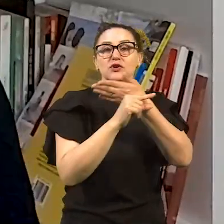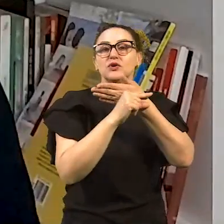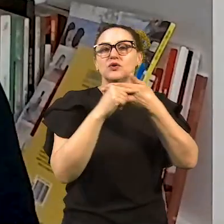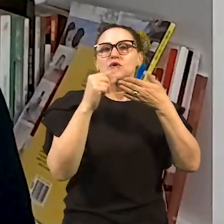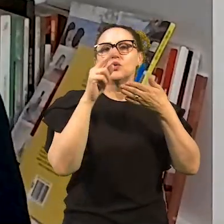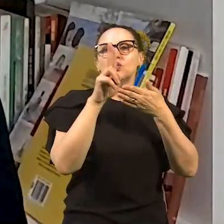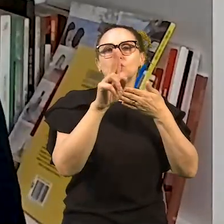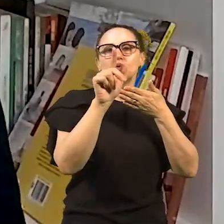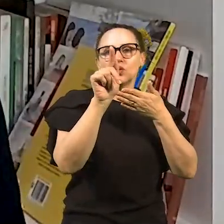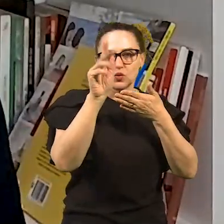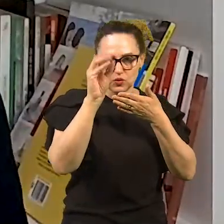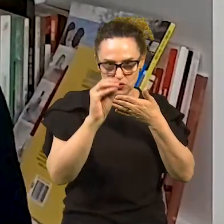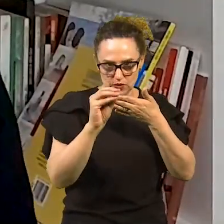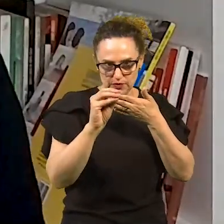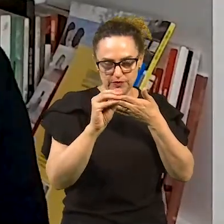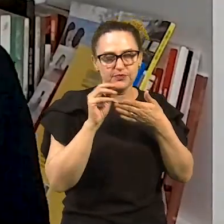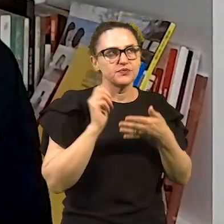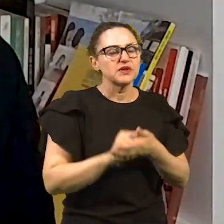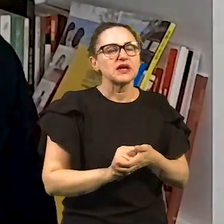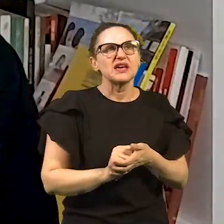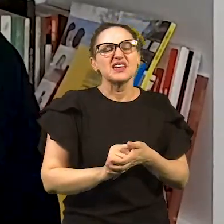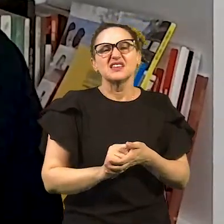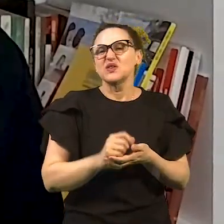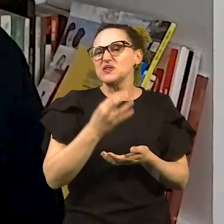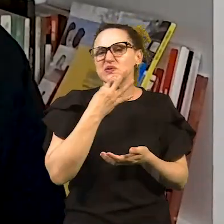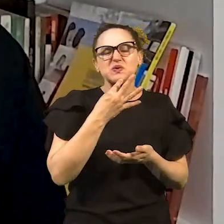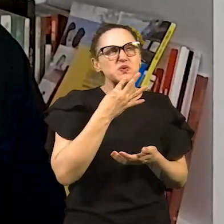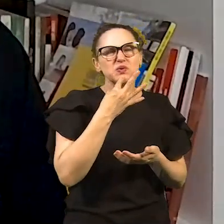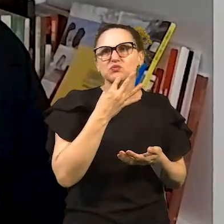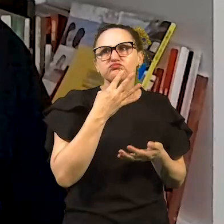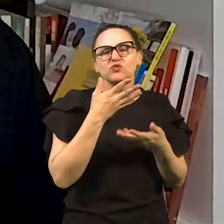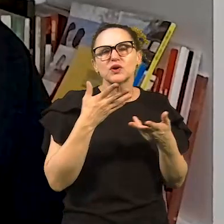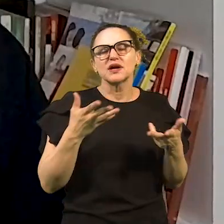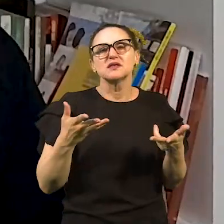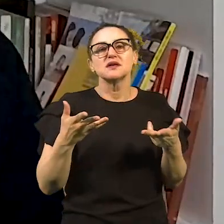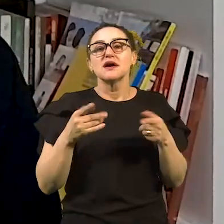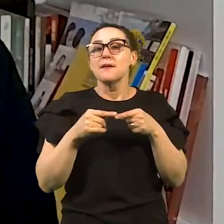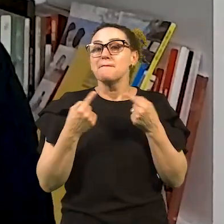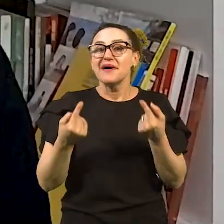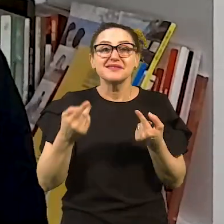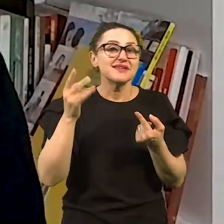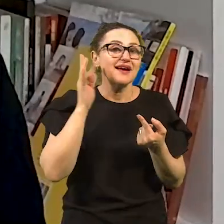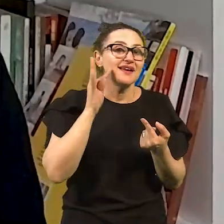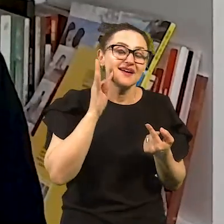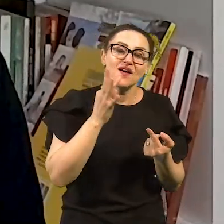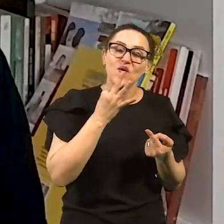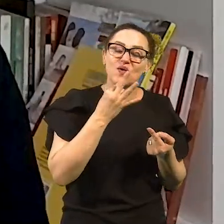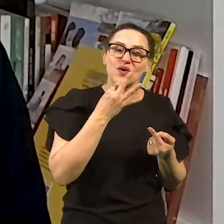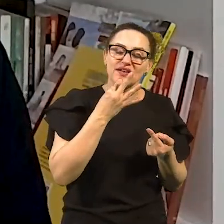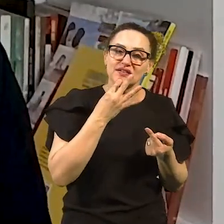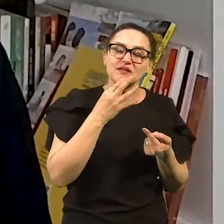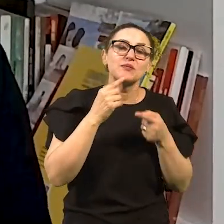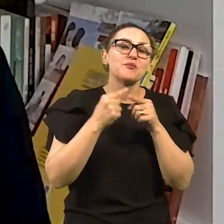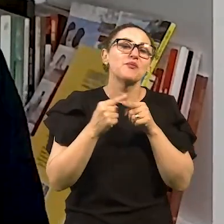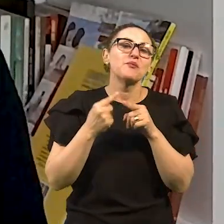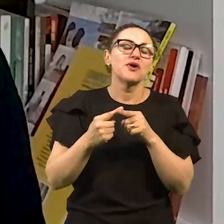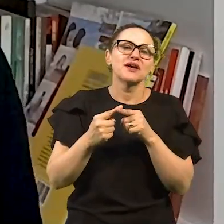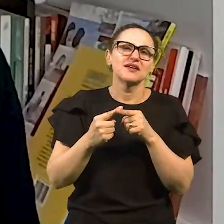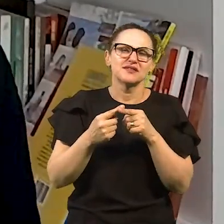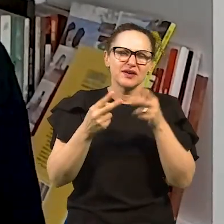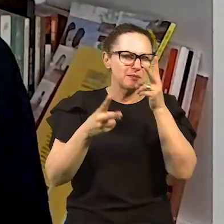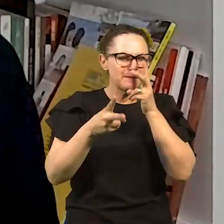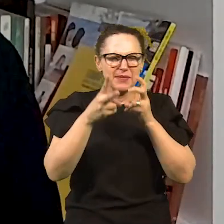Esse talvez seja um autor que menos conhecido, mas que vale muito a pena a gente conhecer, porque a gente vai ter aqui essa questão